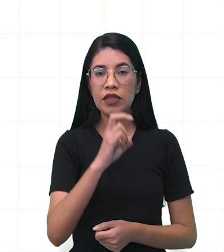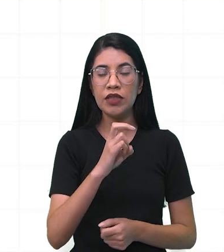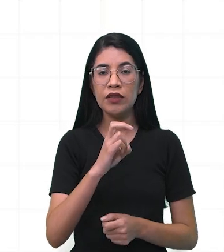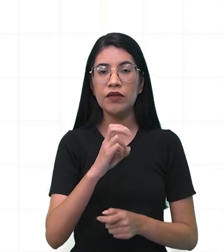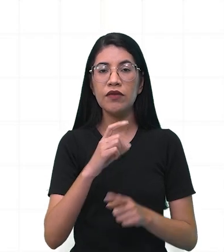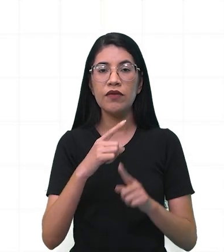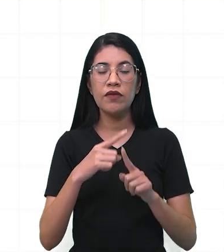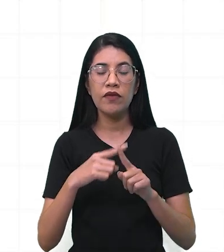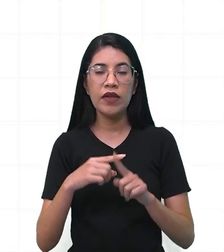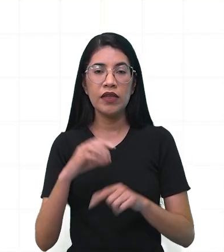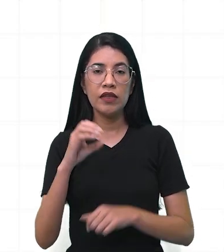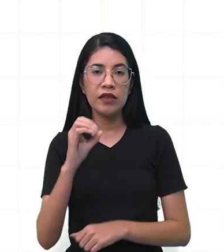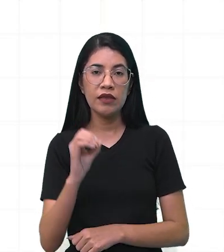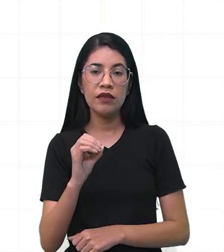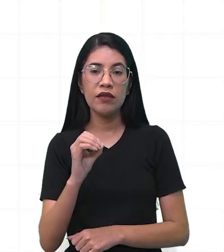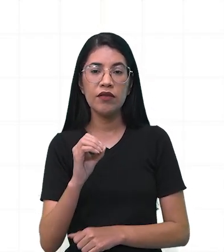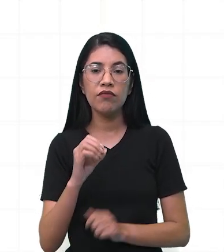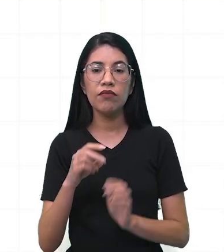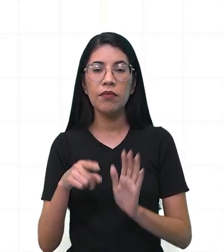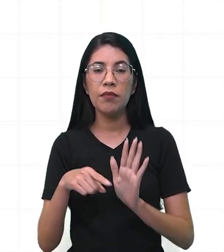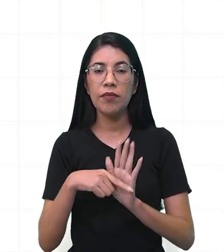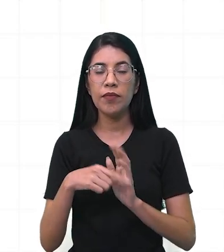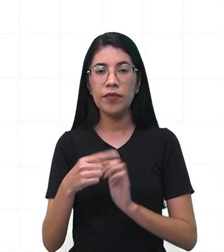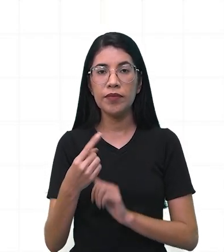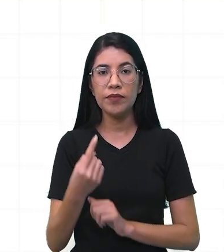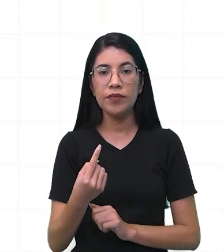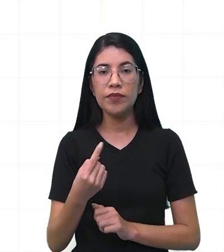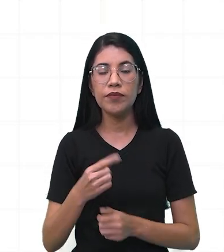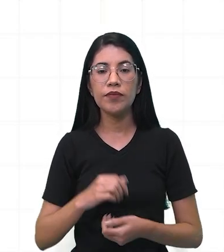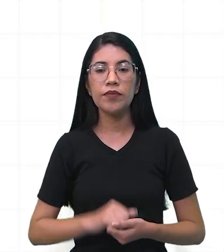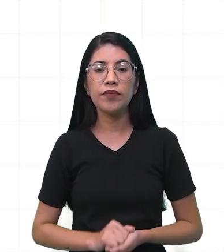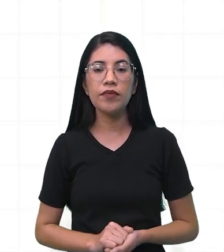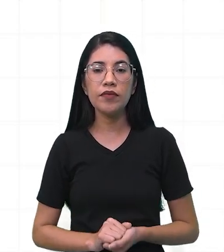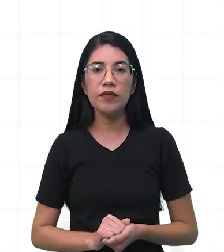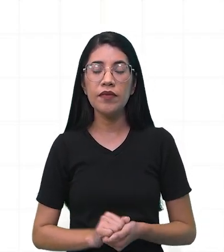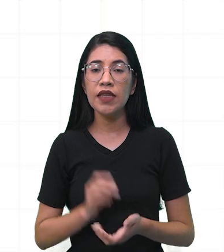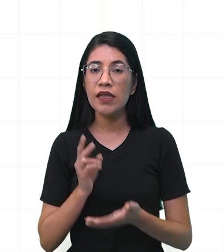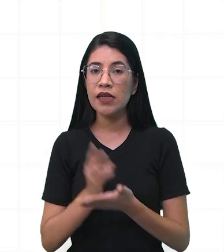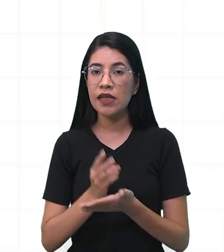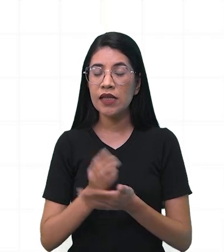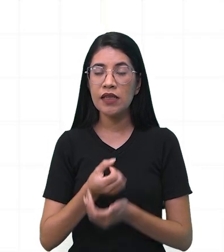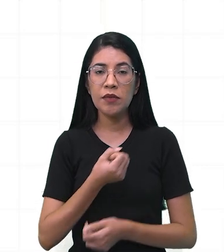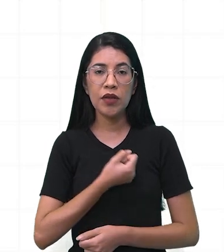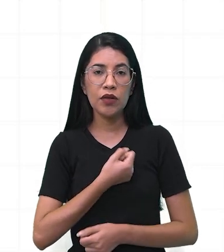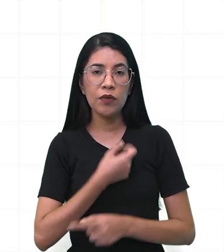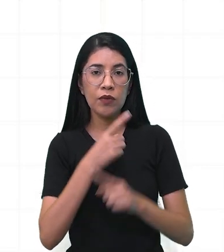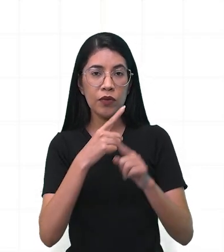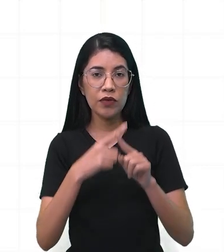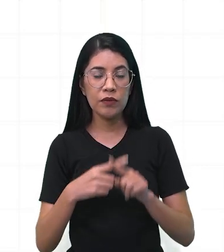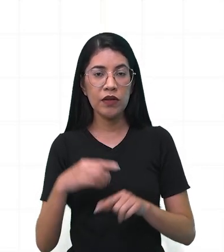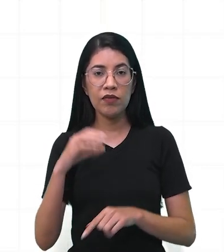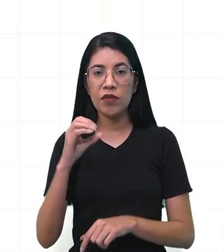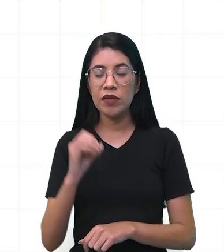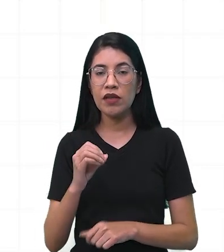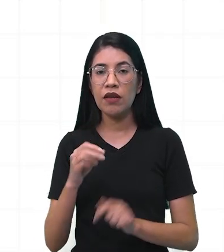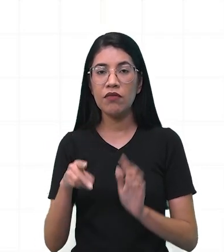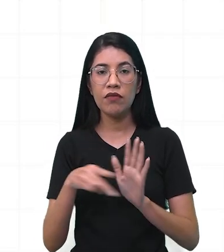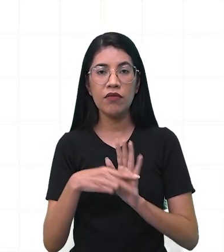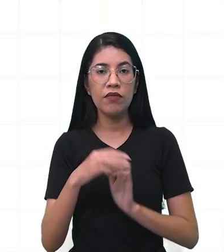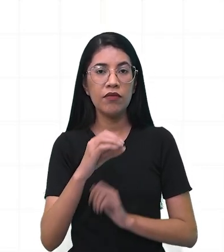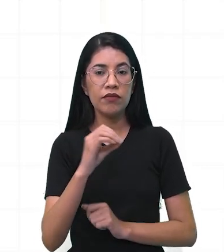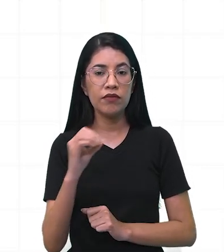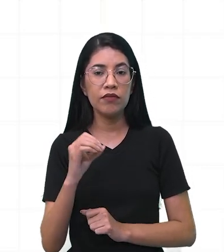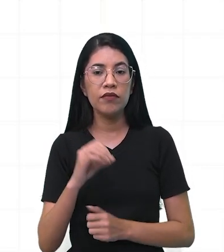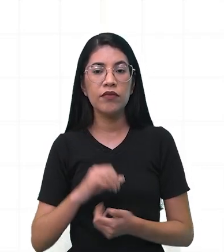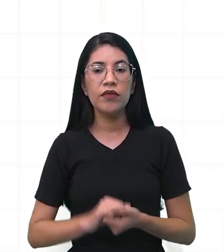x, 5 vezes 0. E todo número multiplicado por 0 é 0. Então, ó,